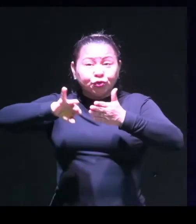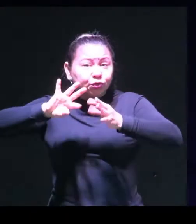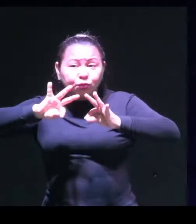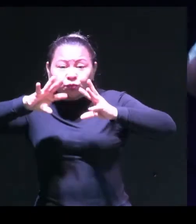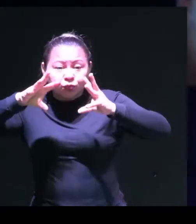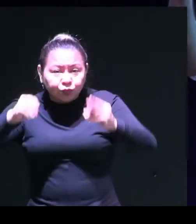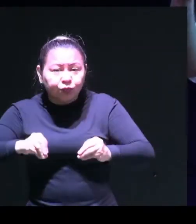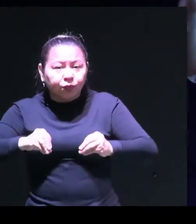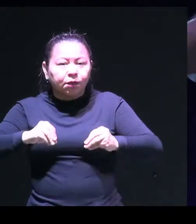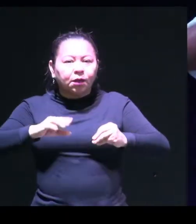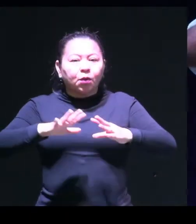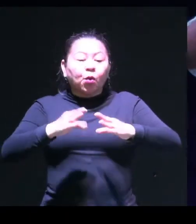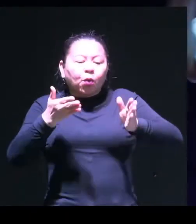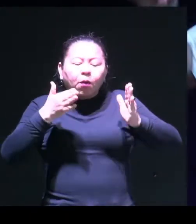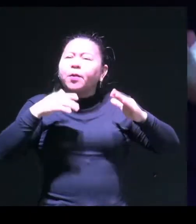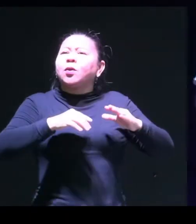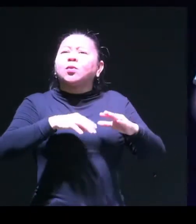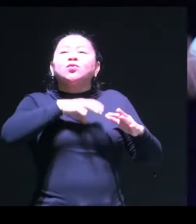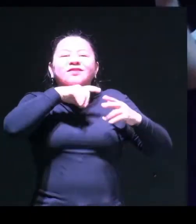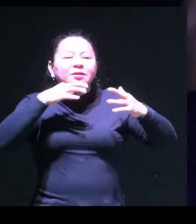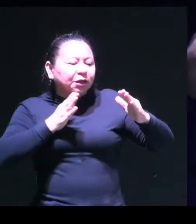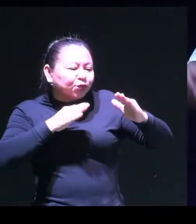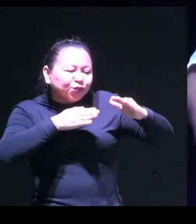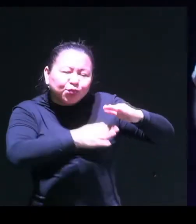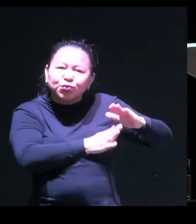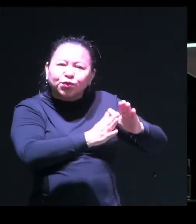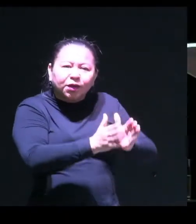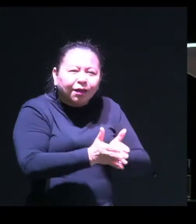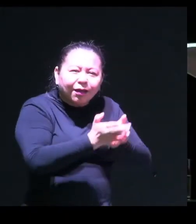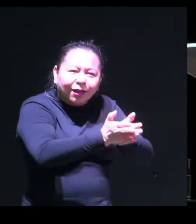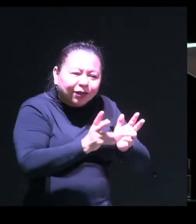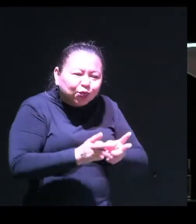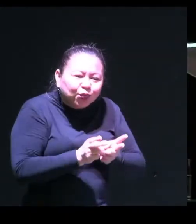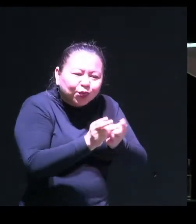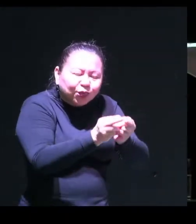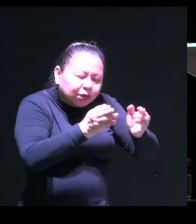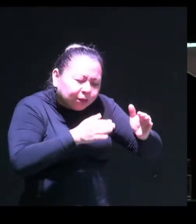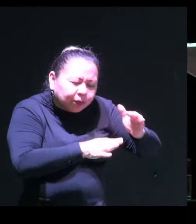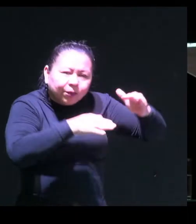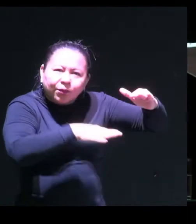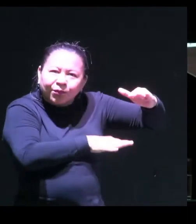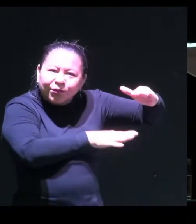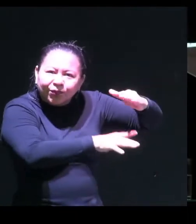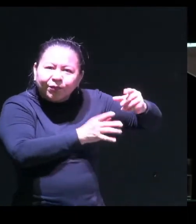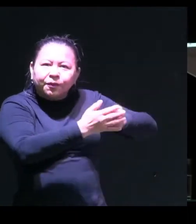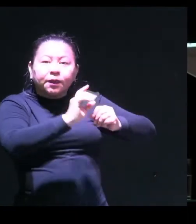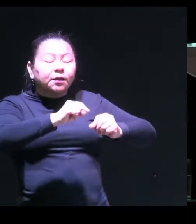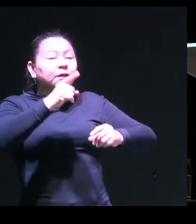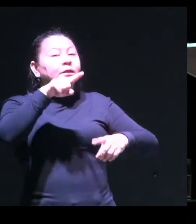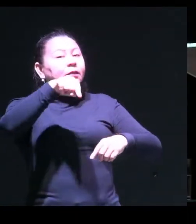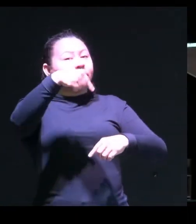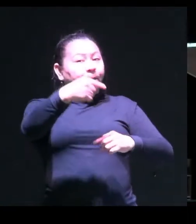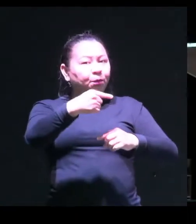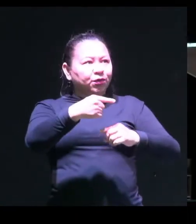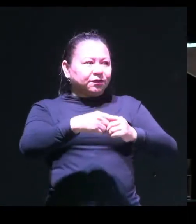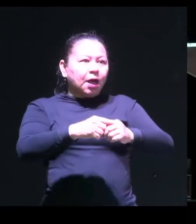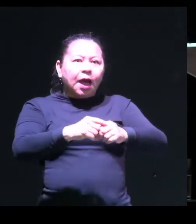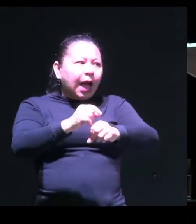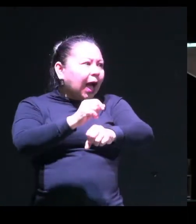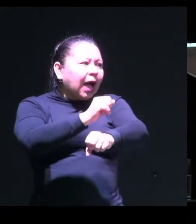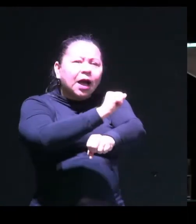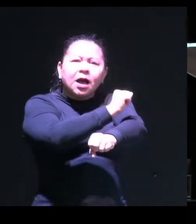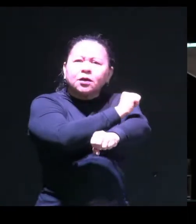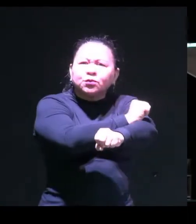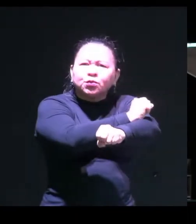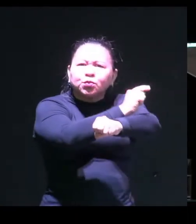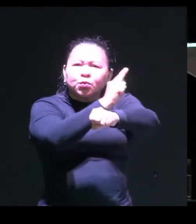dilúvio. Botou na arca, quando todos estavam em segurança, e veio o dilúvio. Quando Ele foi destruir Sodoma e Gomorra, Ele tirou